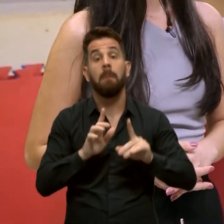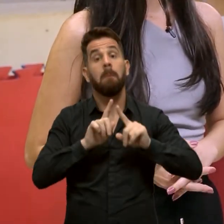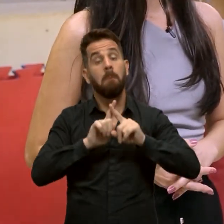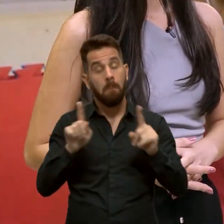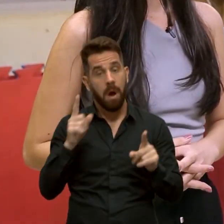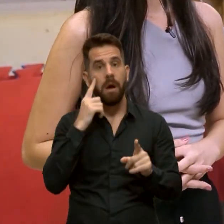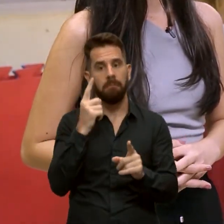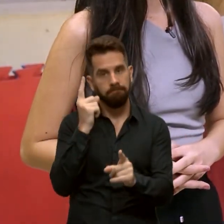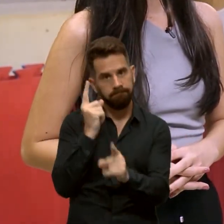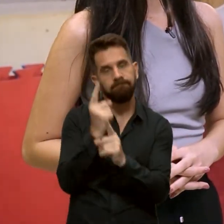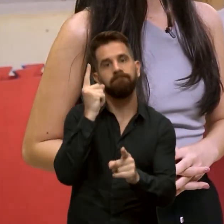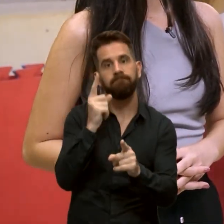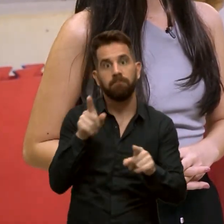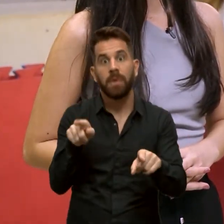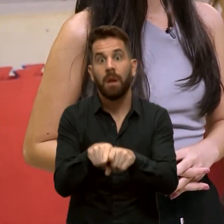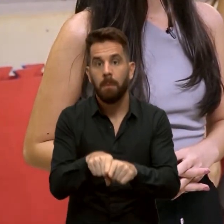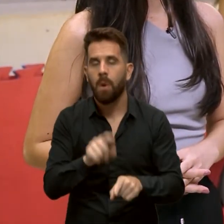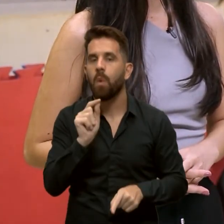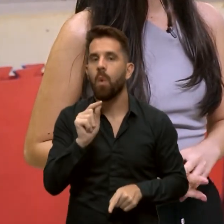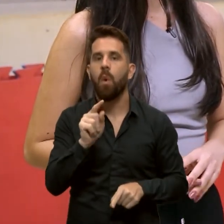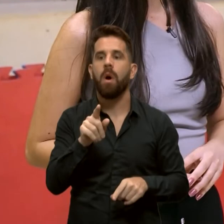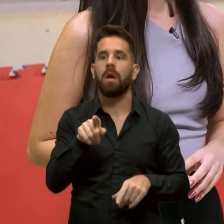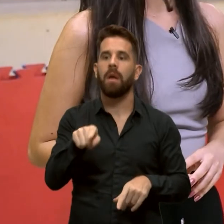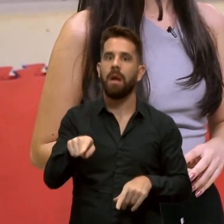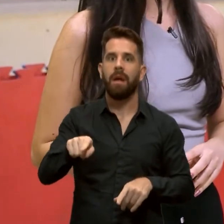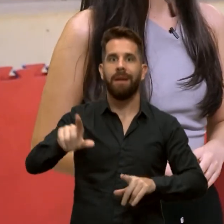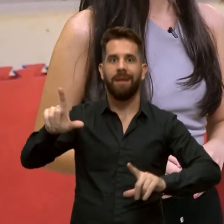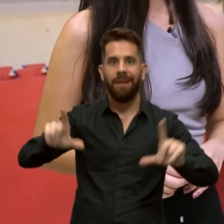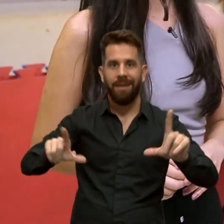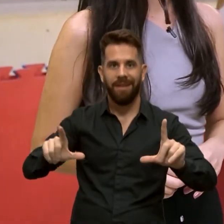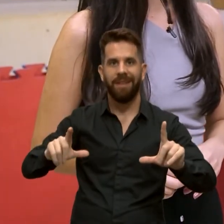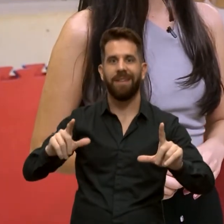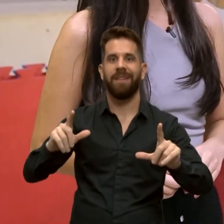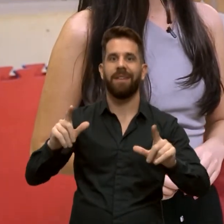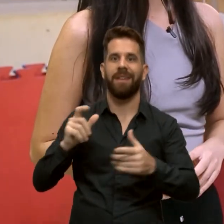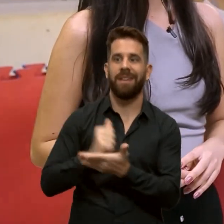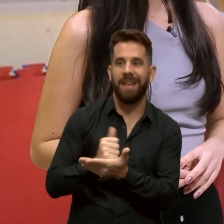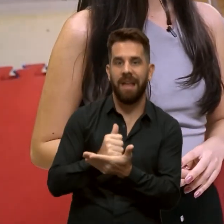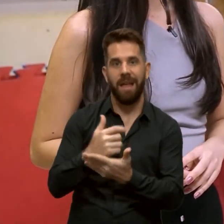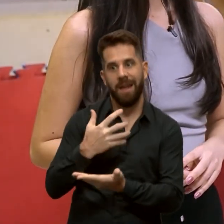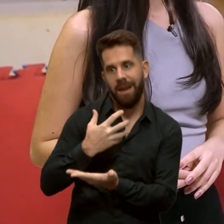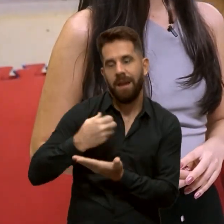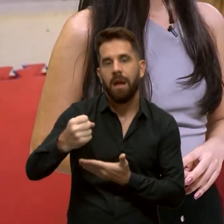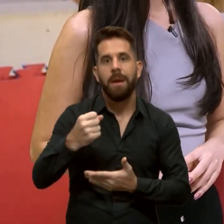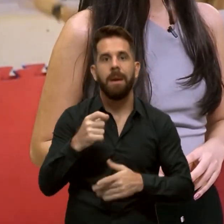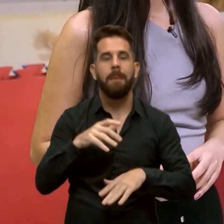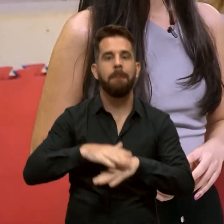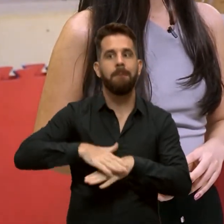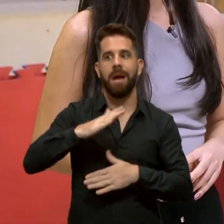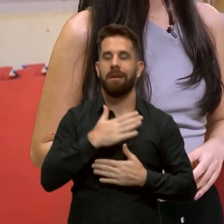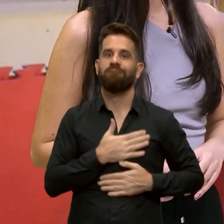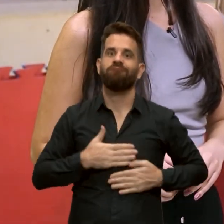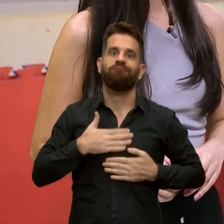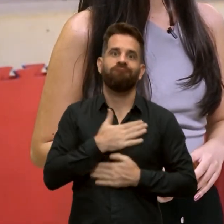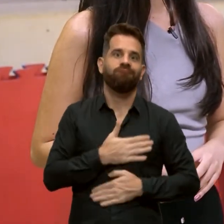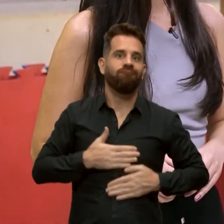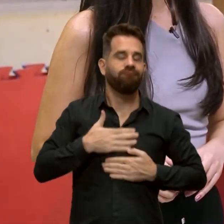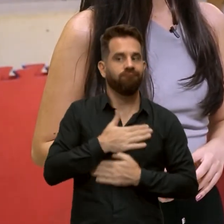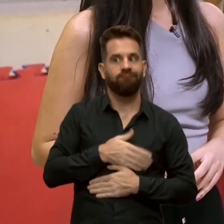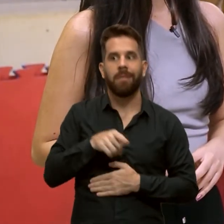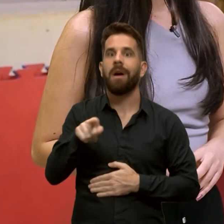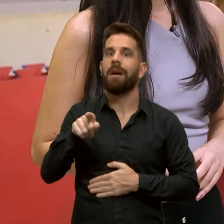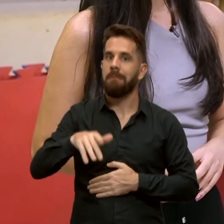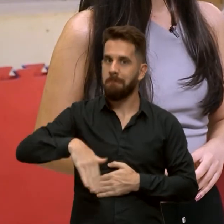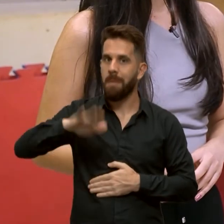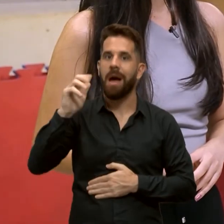Nós mensuramos o divertimento das sessões, tanto da esteira quanto do exergame. E o exergame vem se mostrando